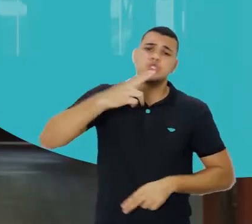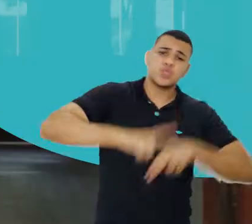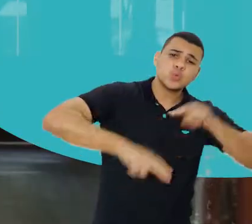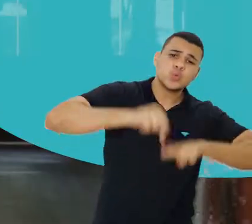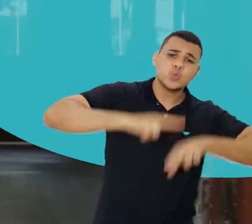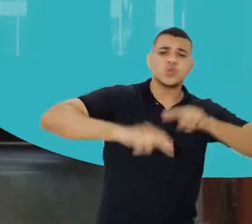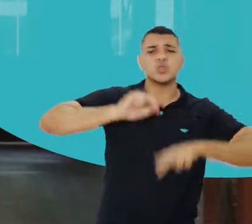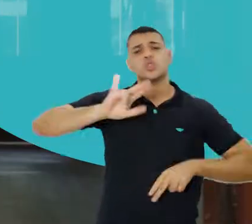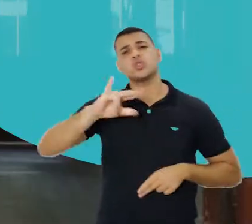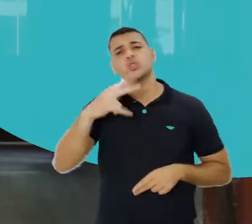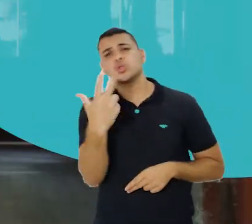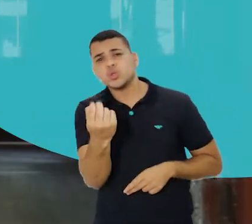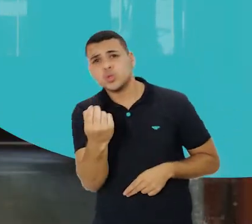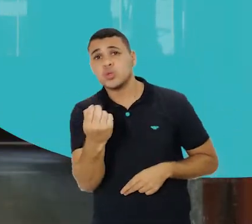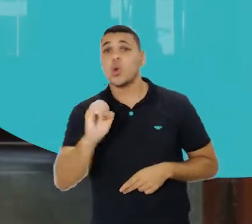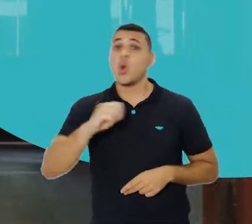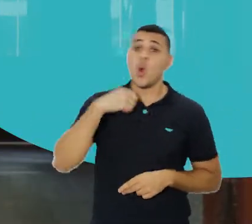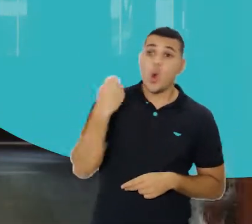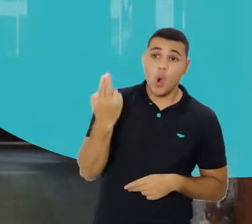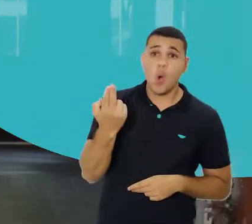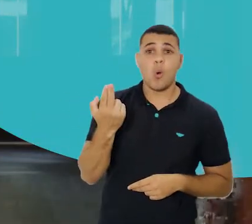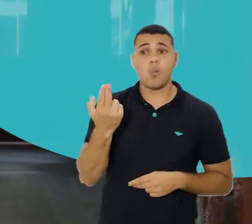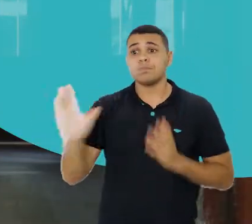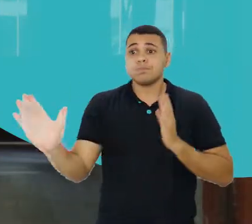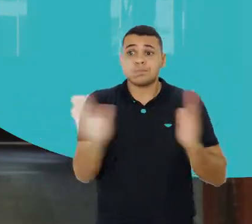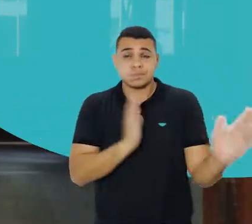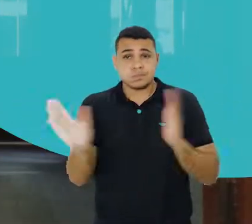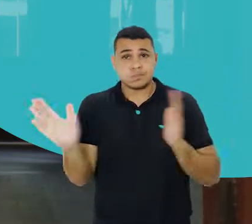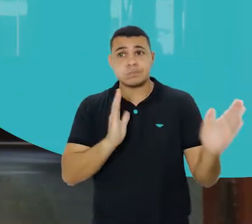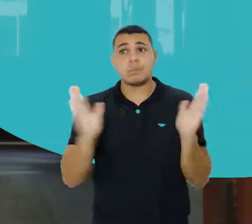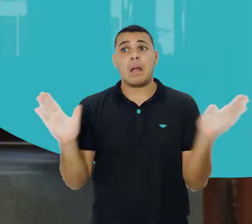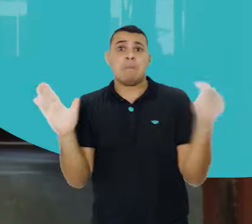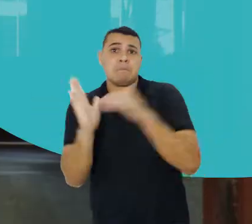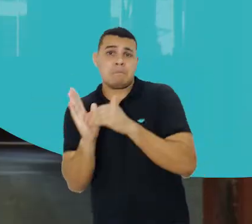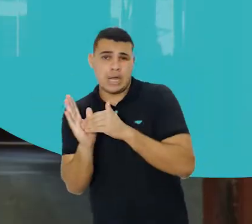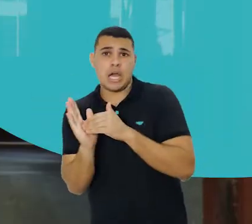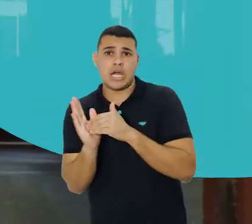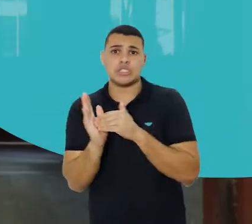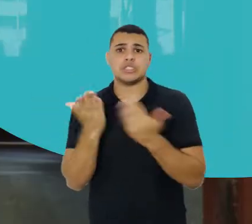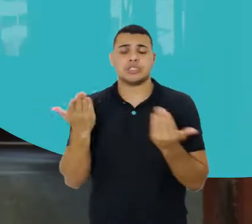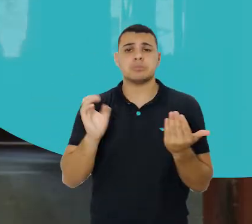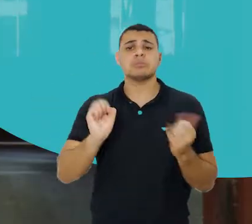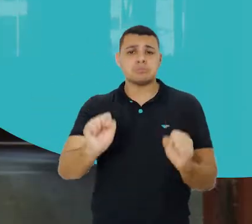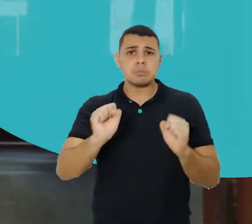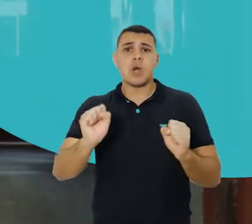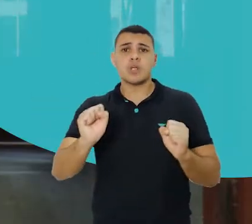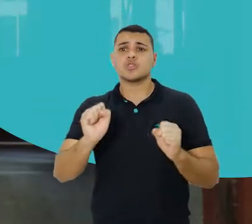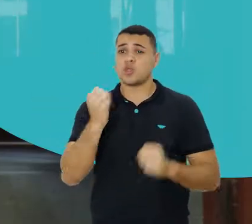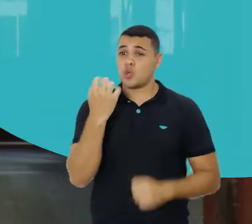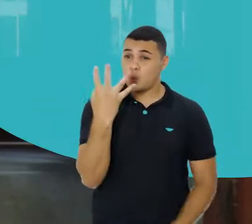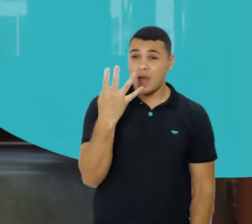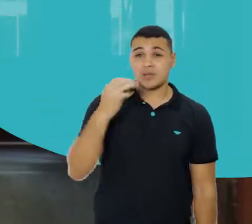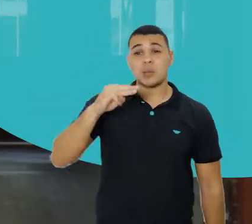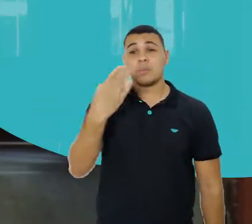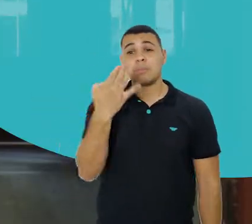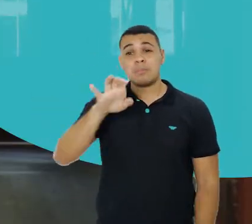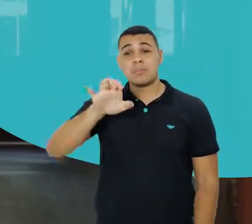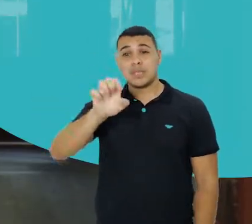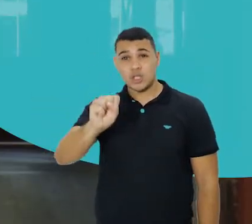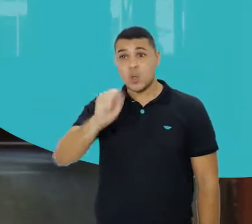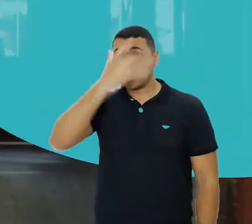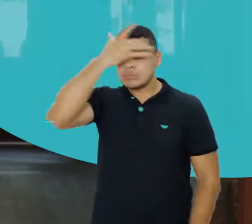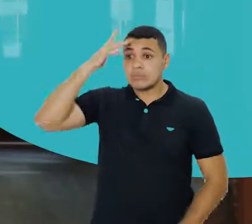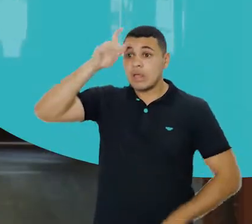junho de 2020. Ou mesmo teriam sido todos esses 4 milhões de